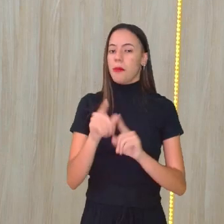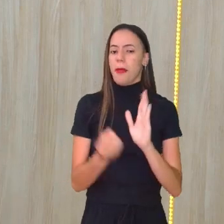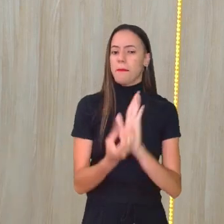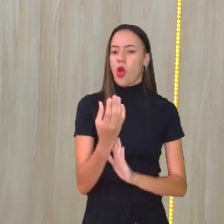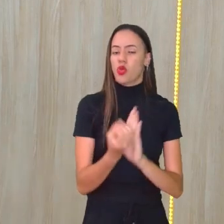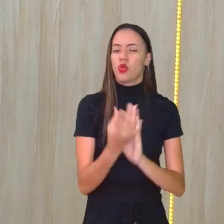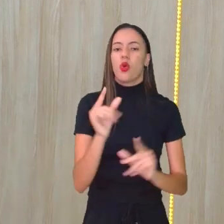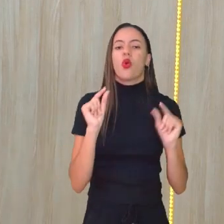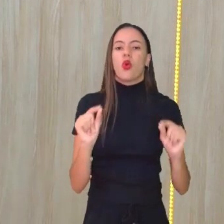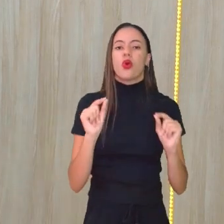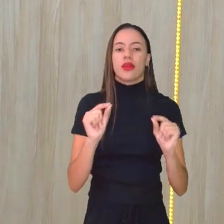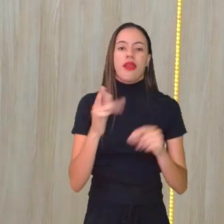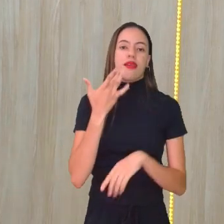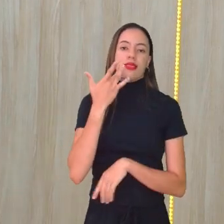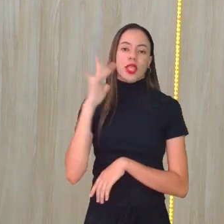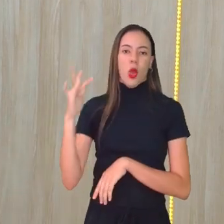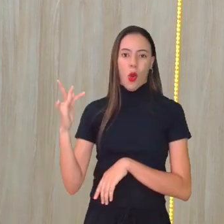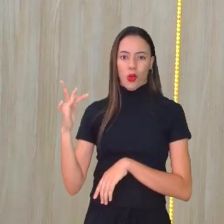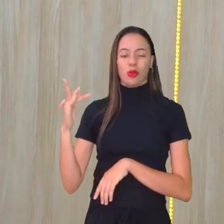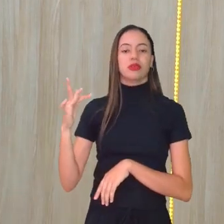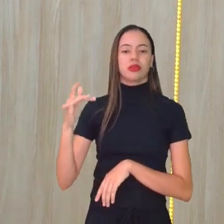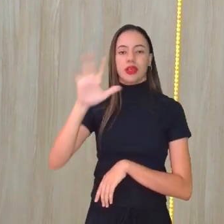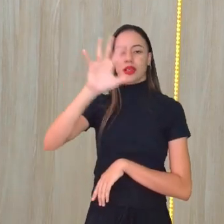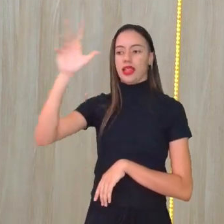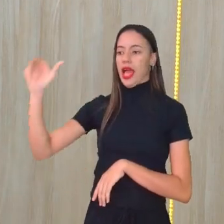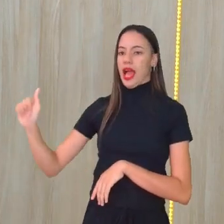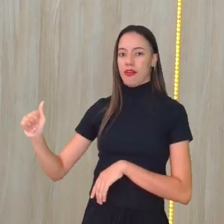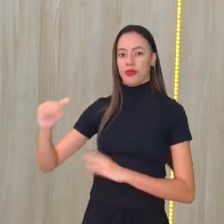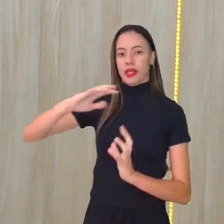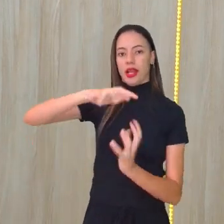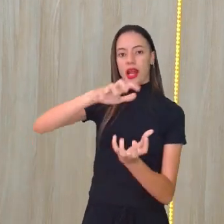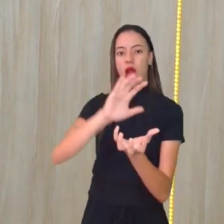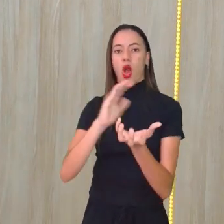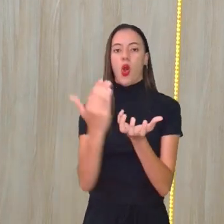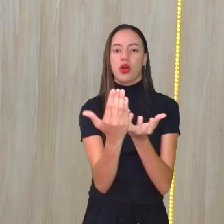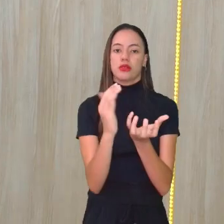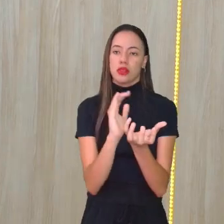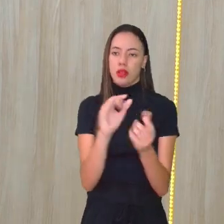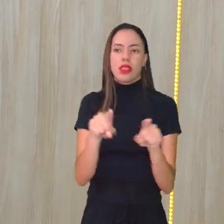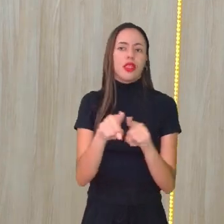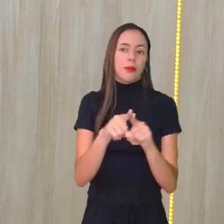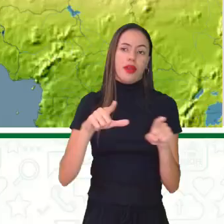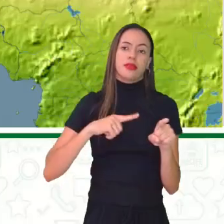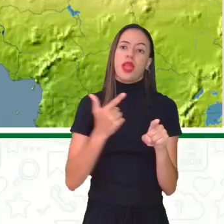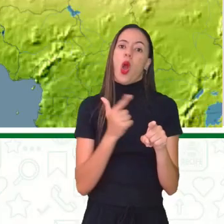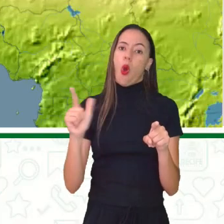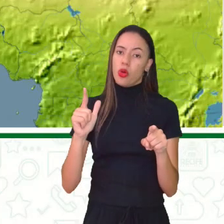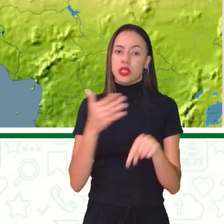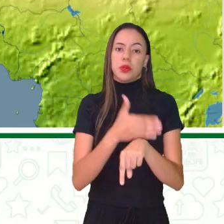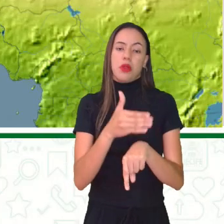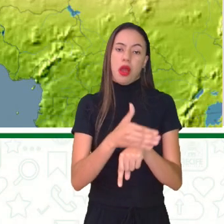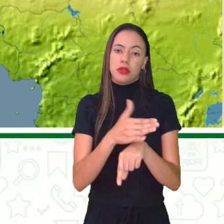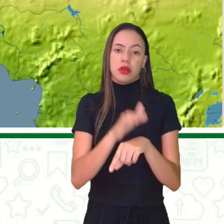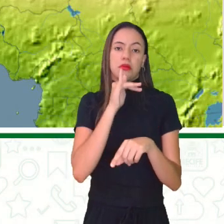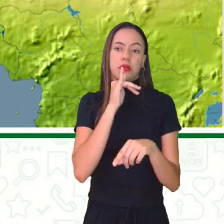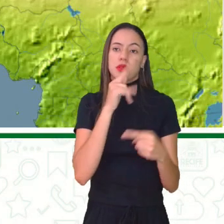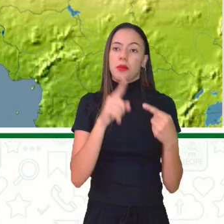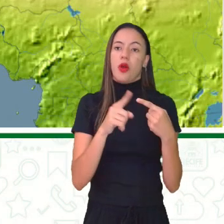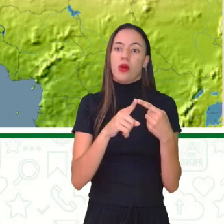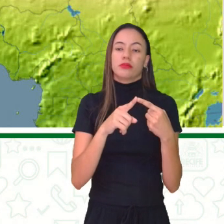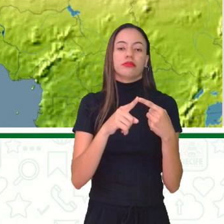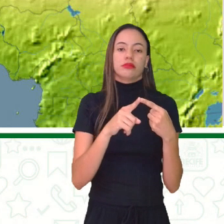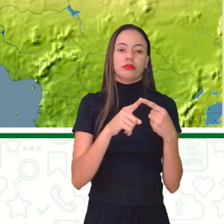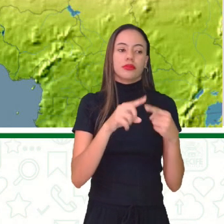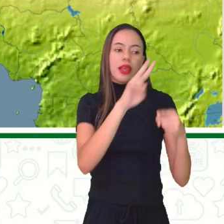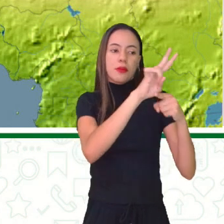ouro da África Ocidental e ainda desenvolveram outras atividades como a agropecuária, ou seja, a agricultura e